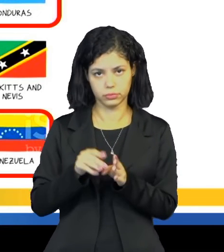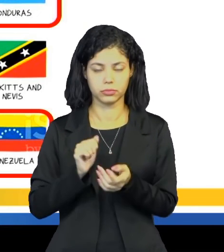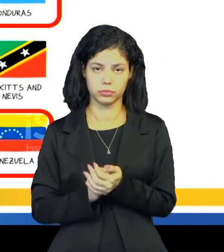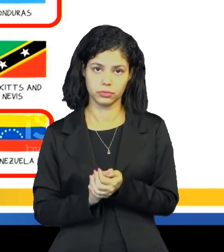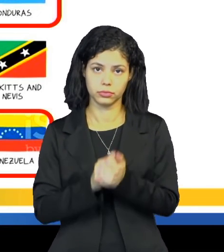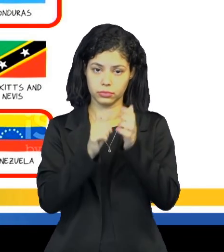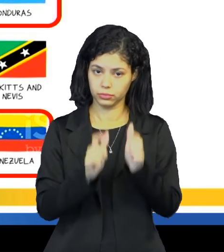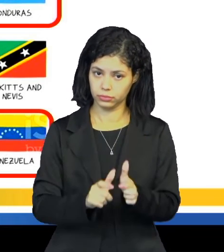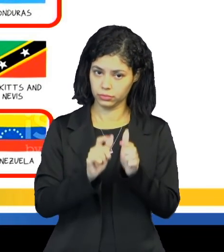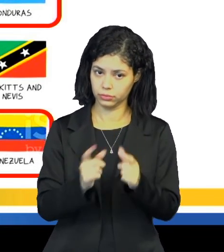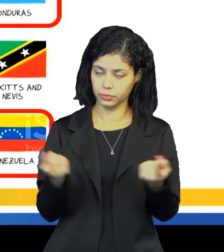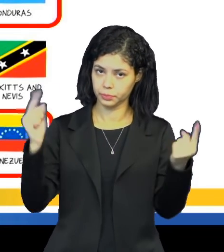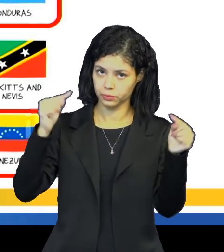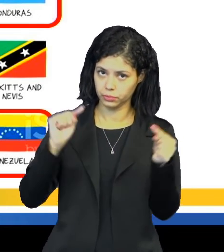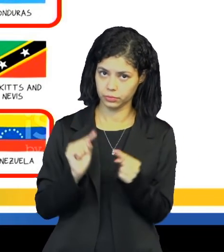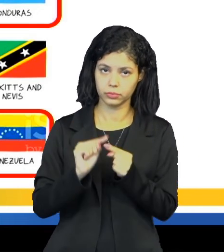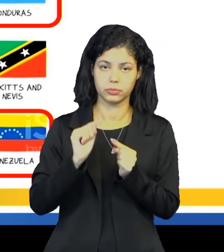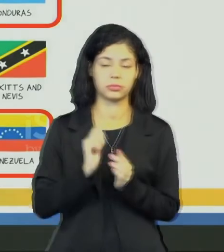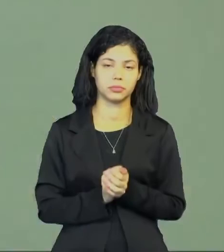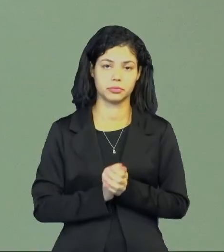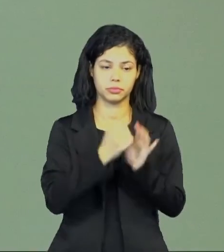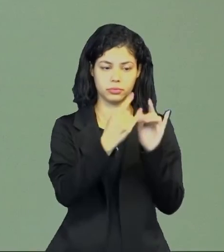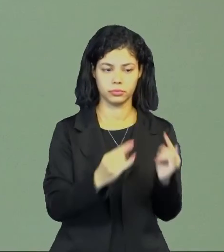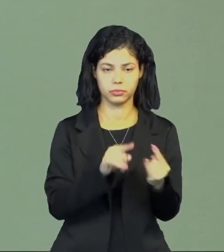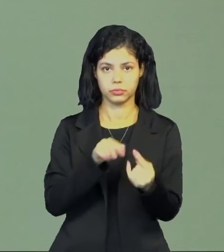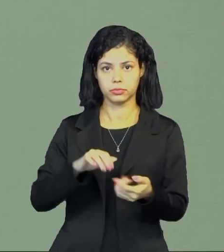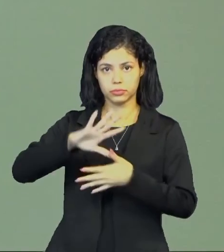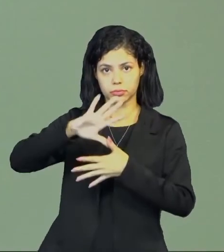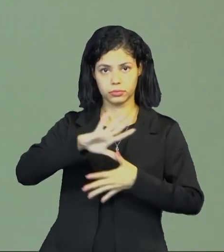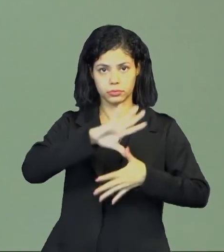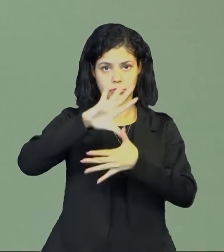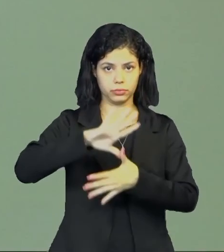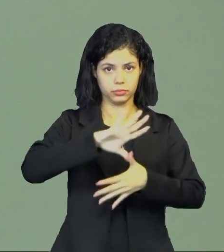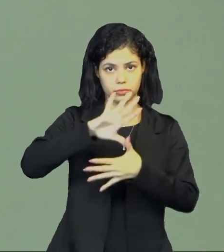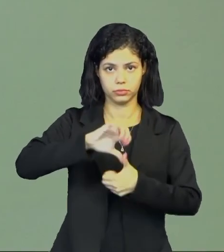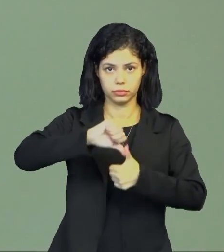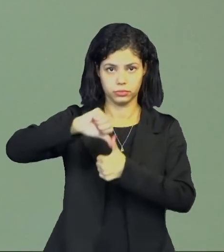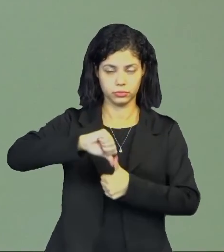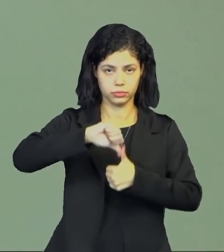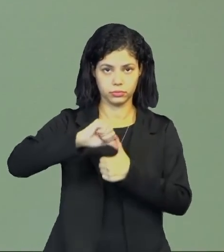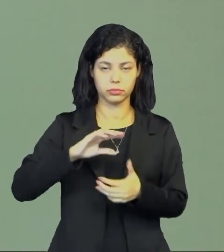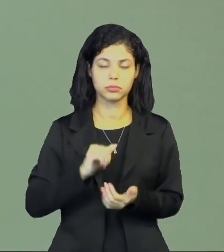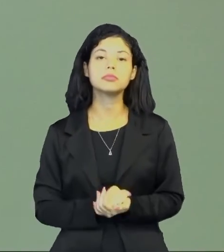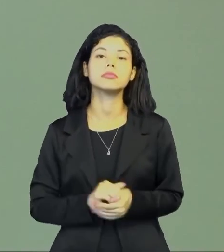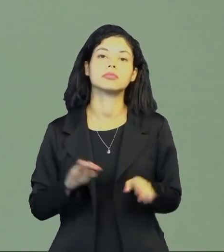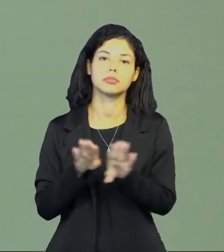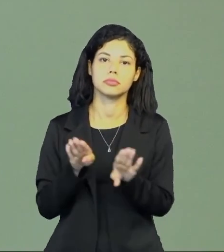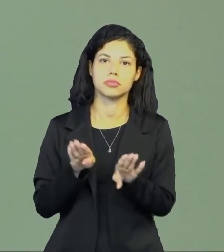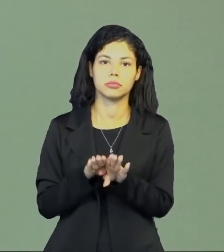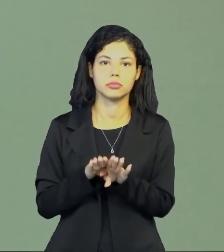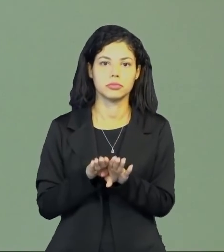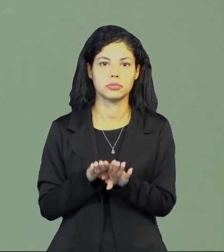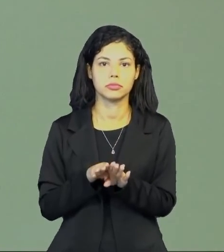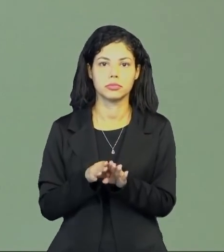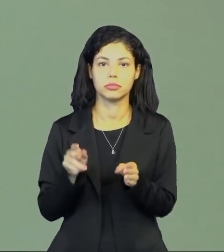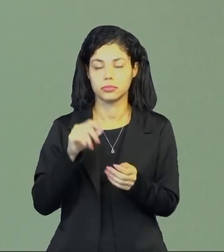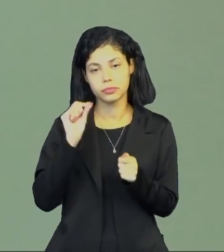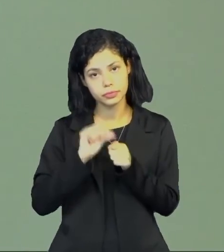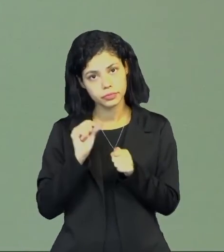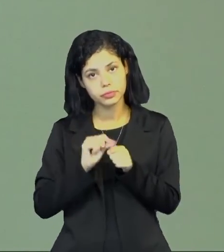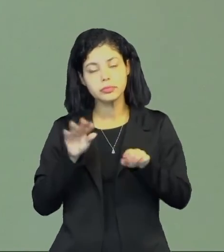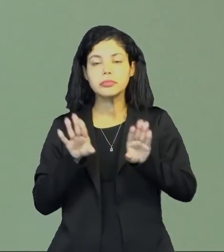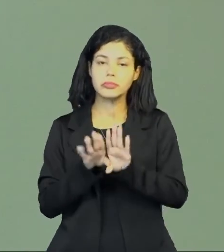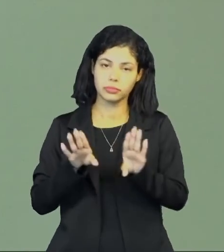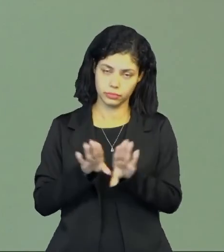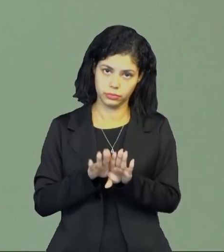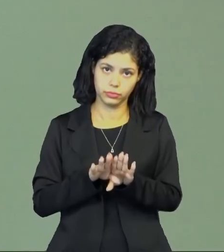ficam localizados aí nessas ilhas ali da América Central, né? Alguns países também que ficam nas costas, que fazem